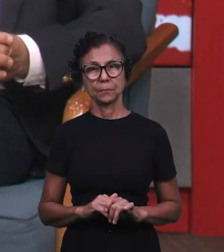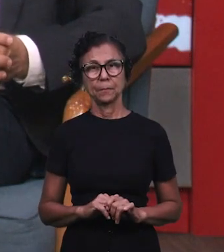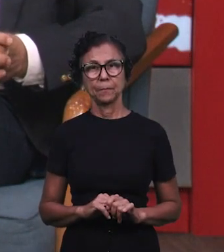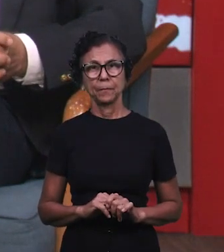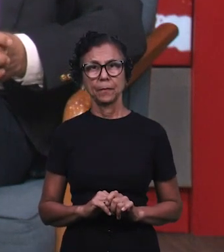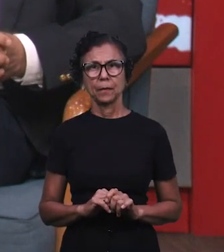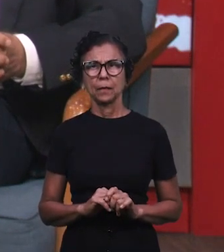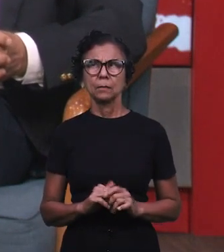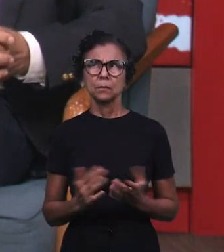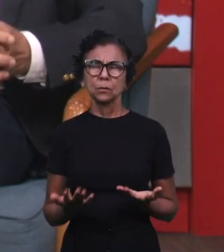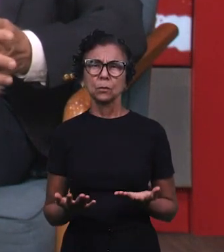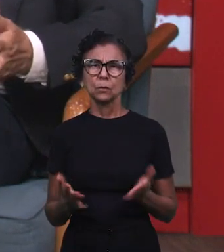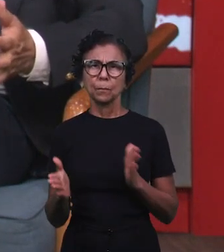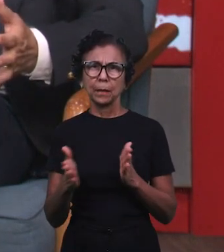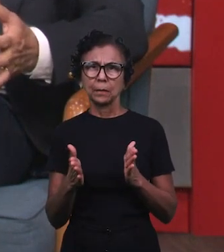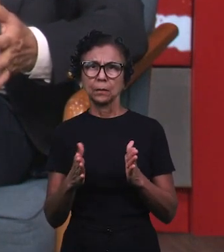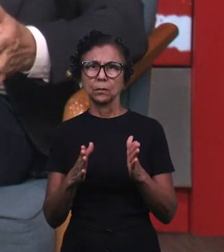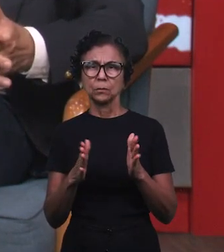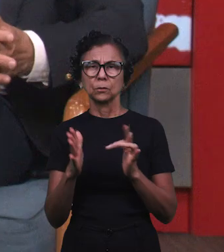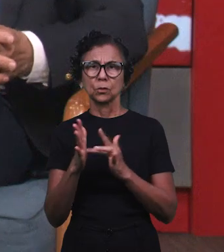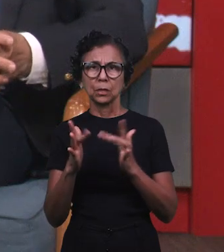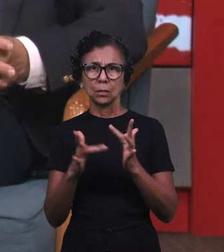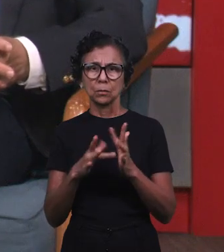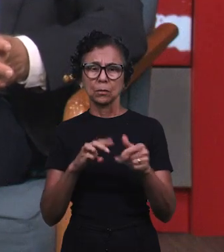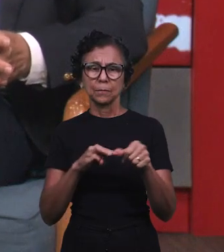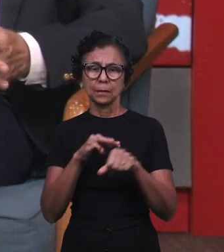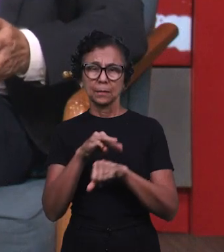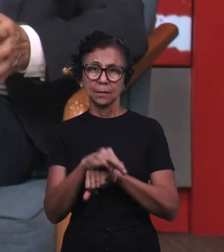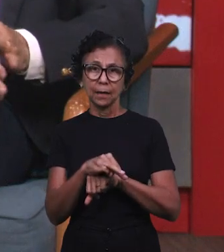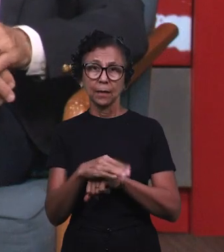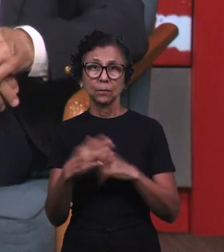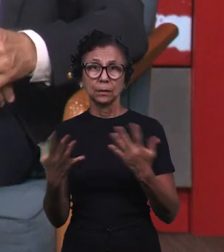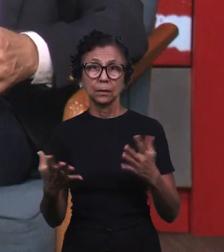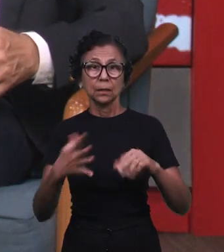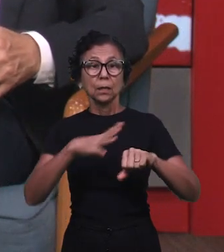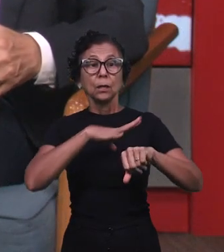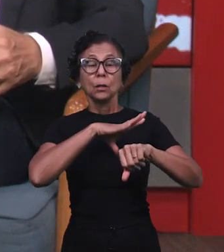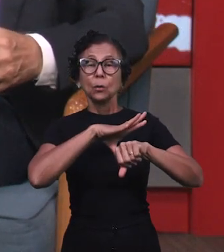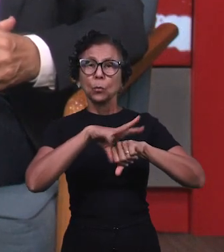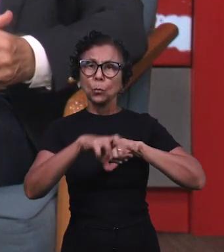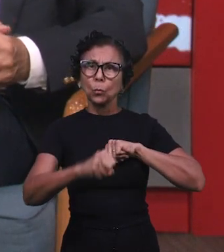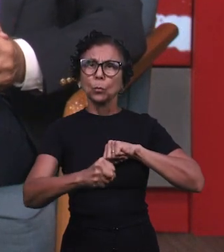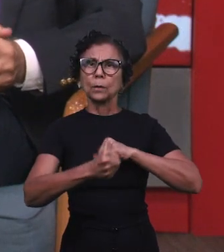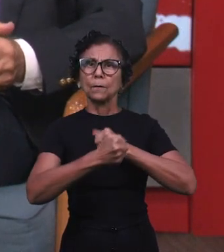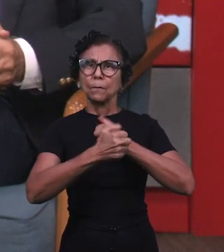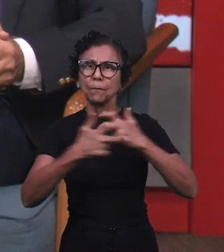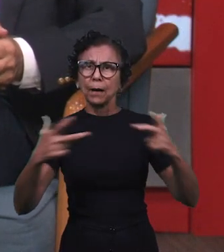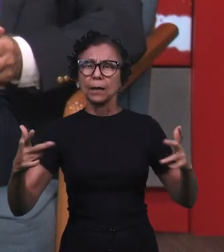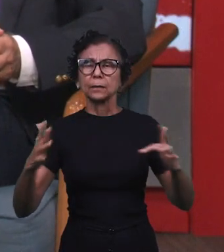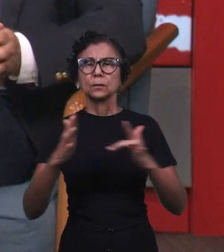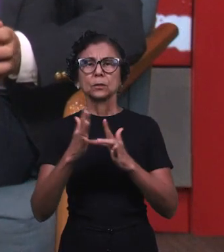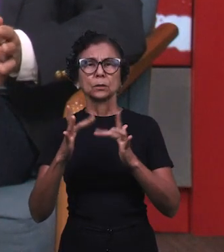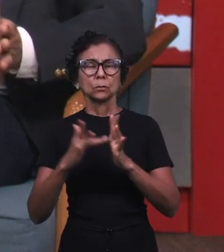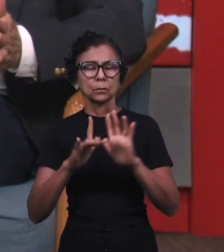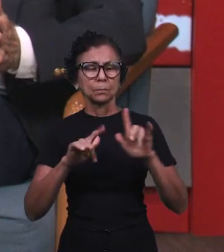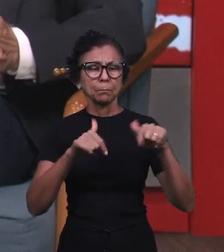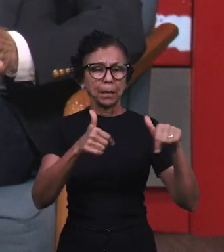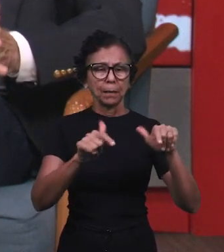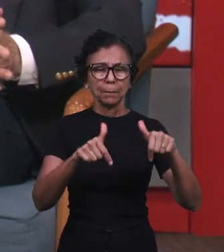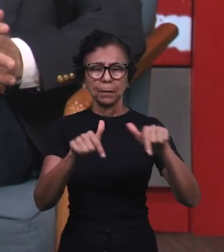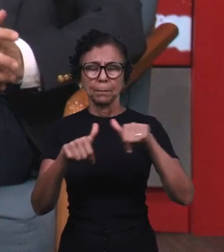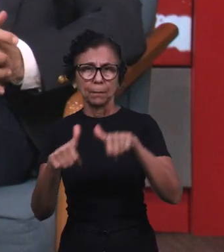do ministério de Jesus, que são as curas. Jesus fez várias curas.